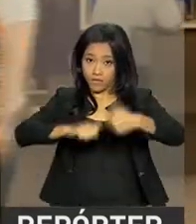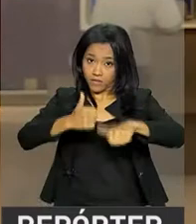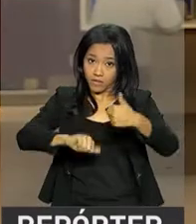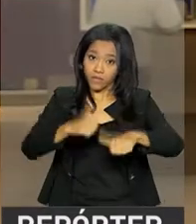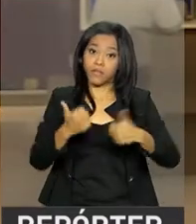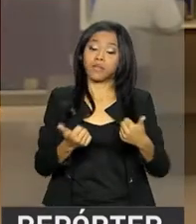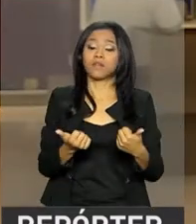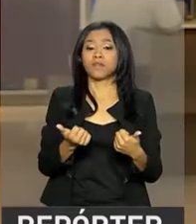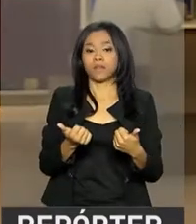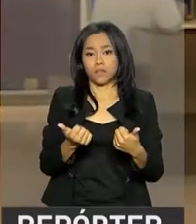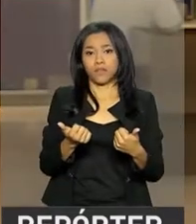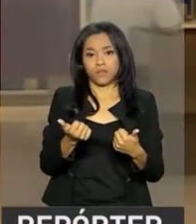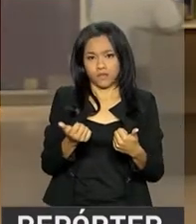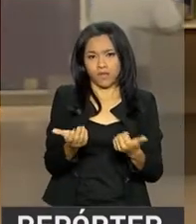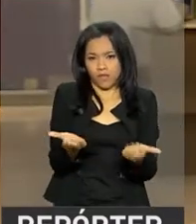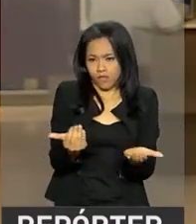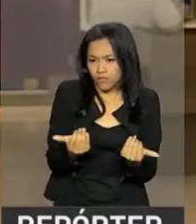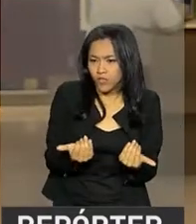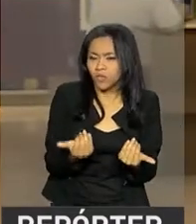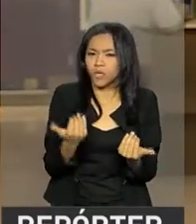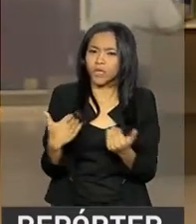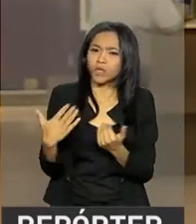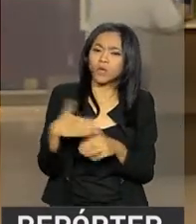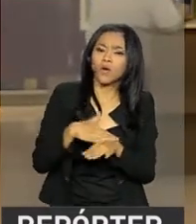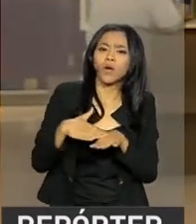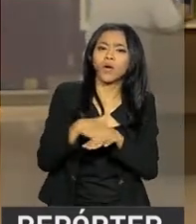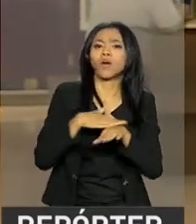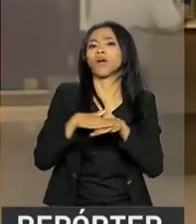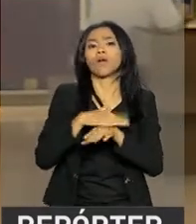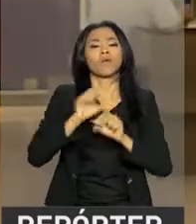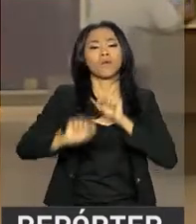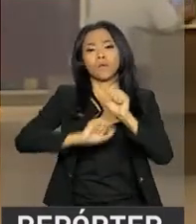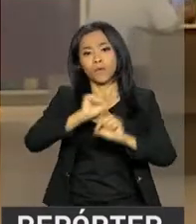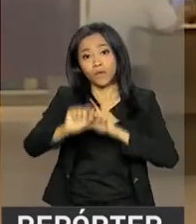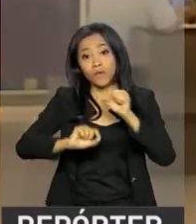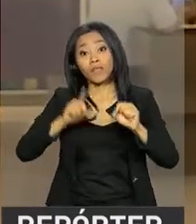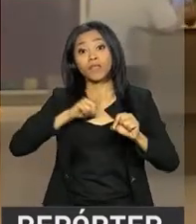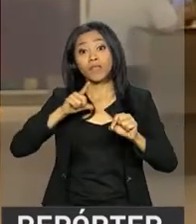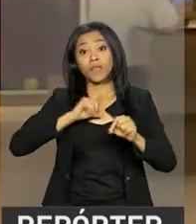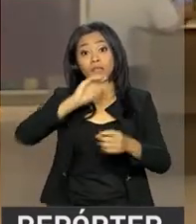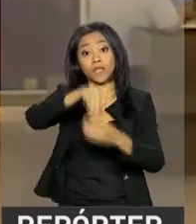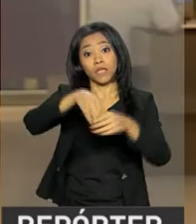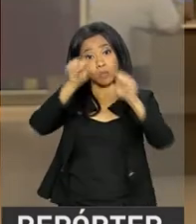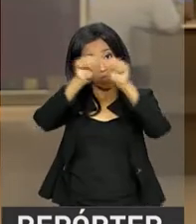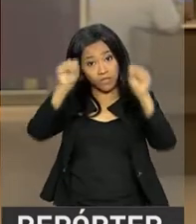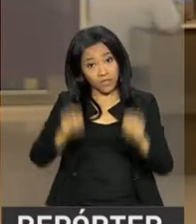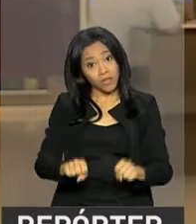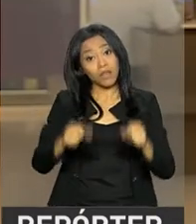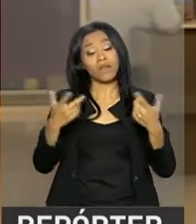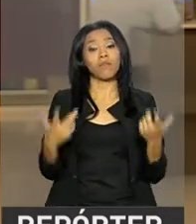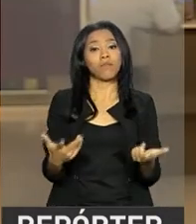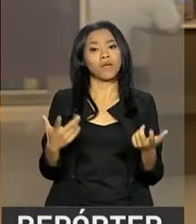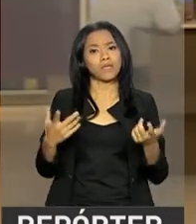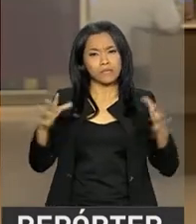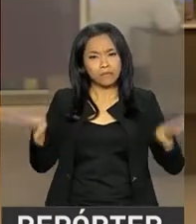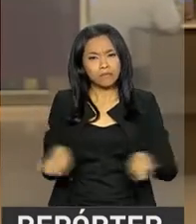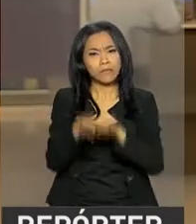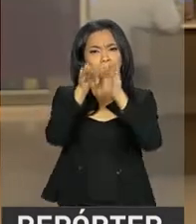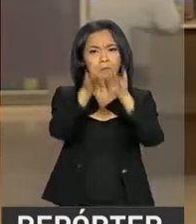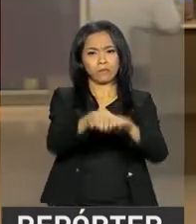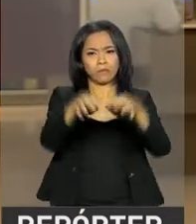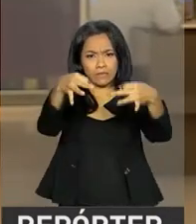com os empregados também, para que a gente tenha um sistema mais justo, um sistema mais